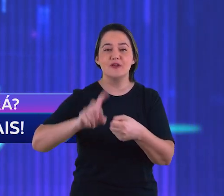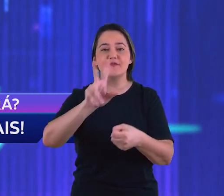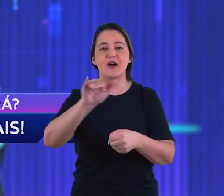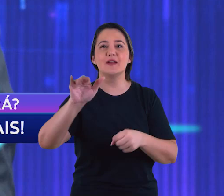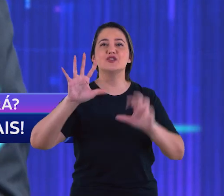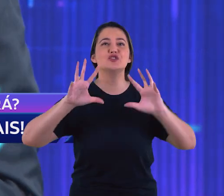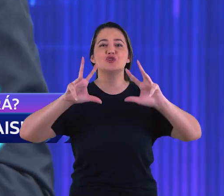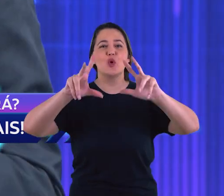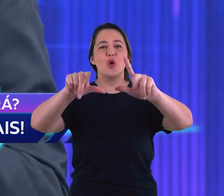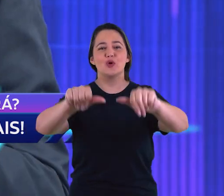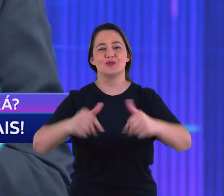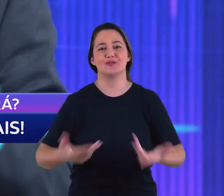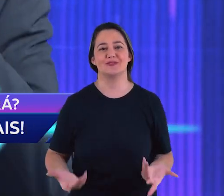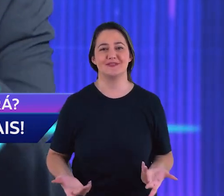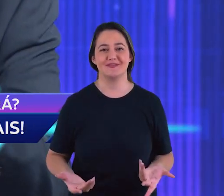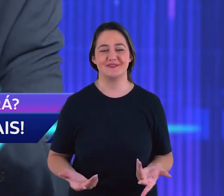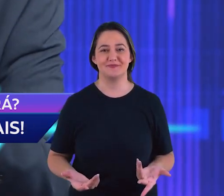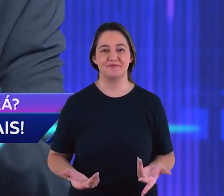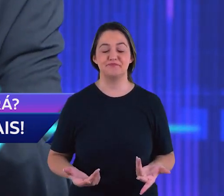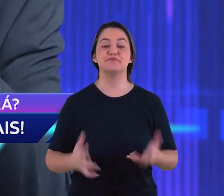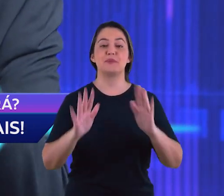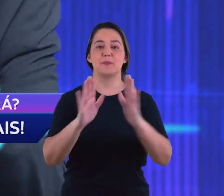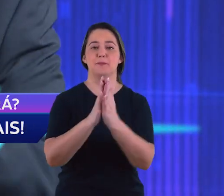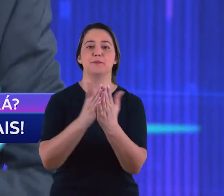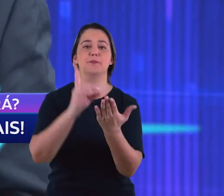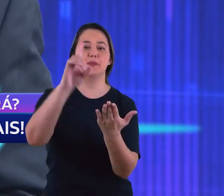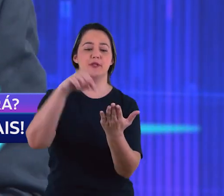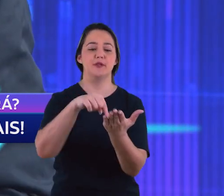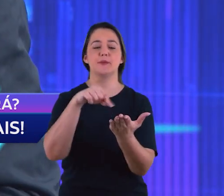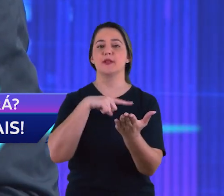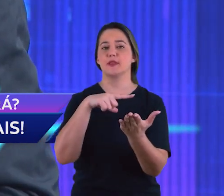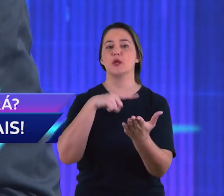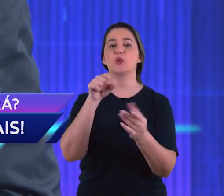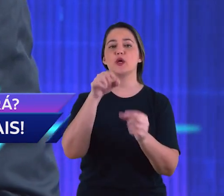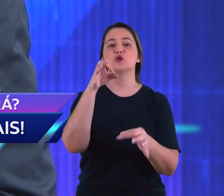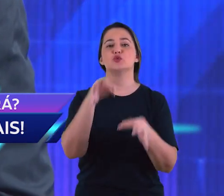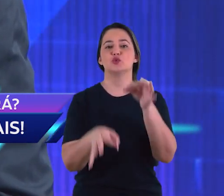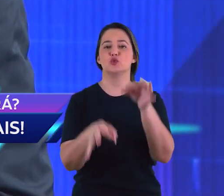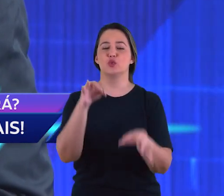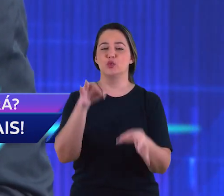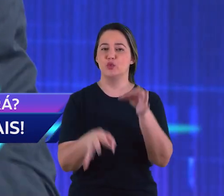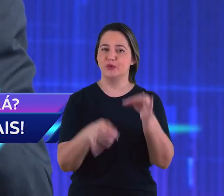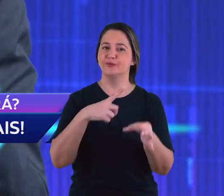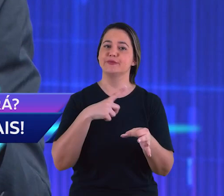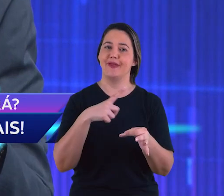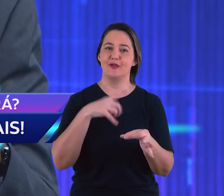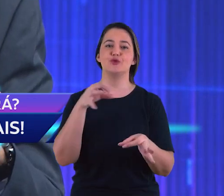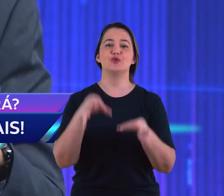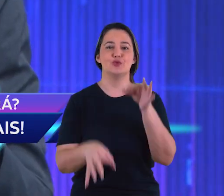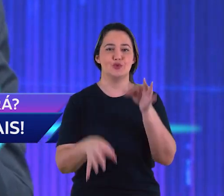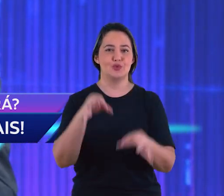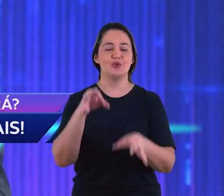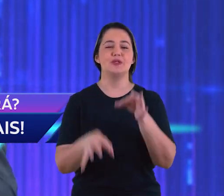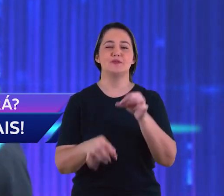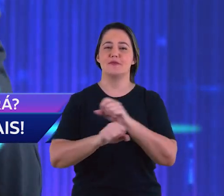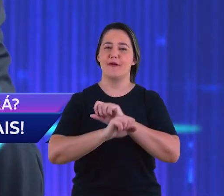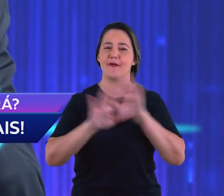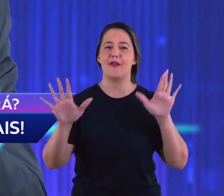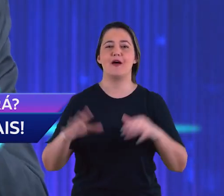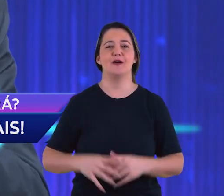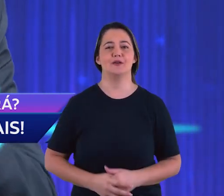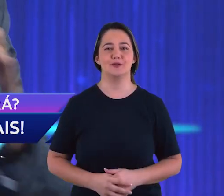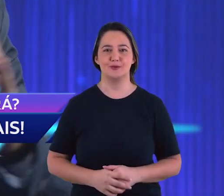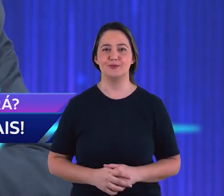veja, há um juízo que a Bíblia nos apresenta. Há um juízo que fica